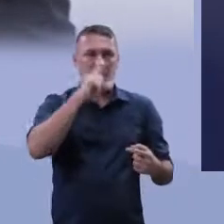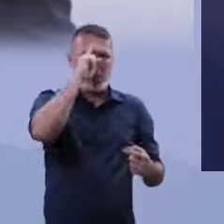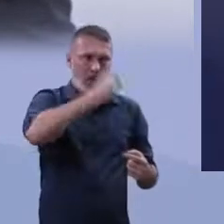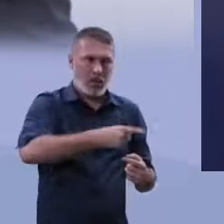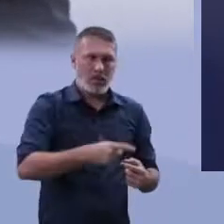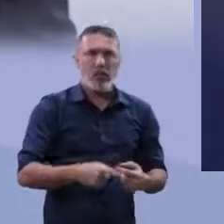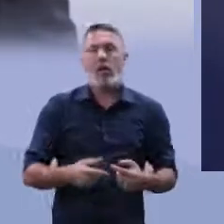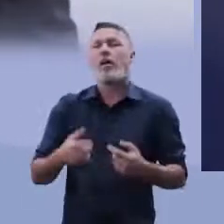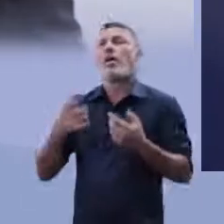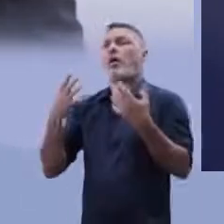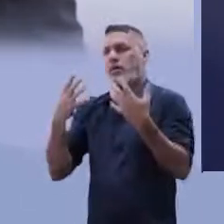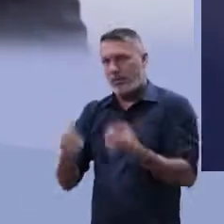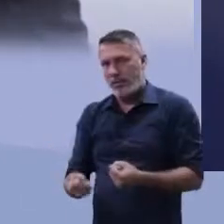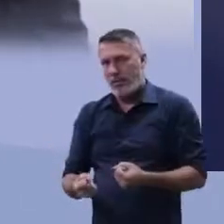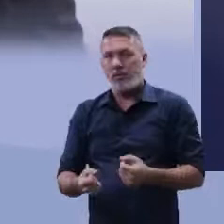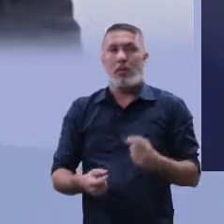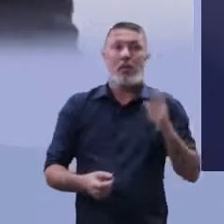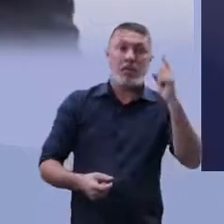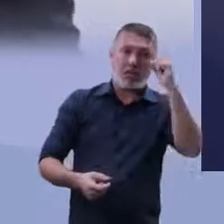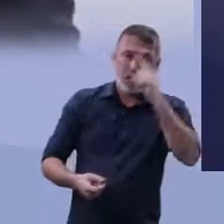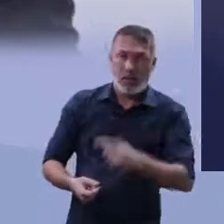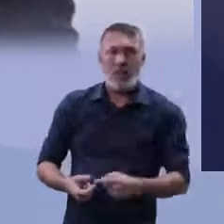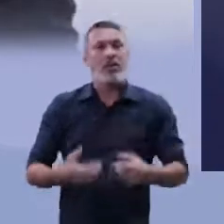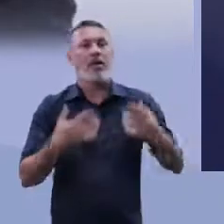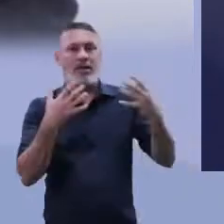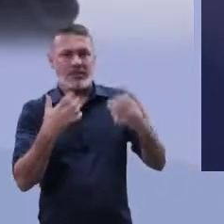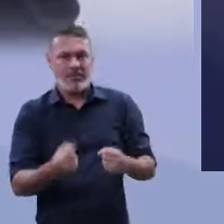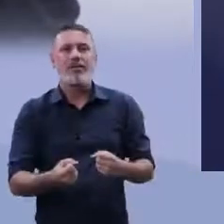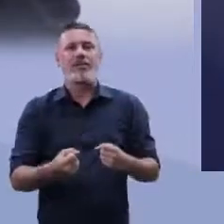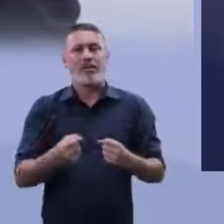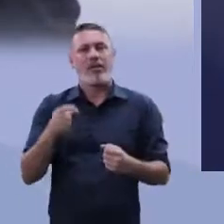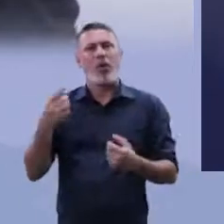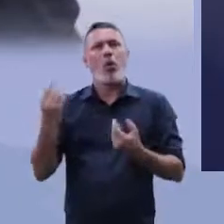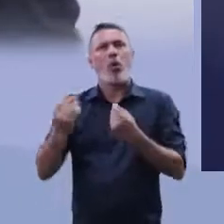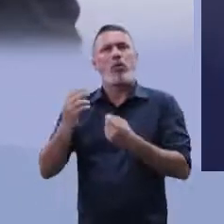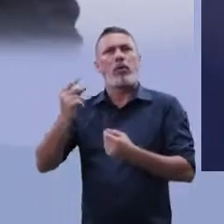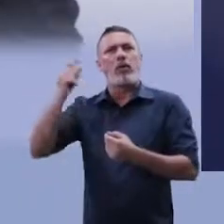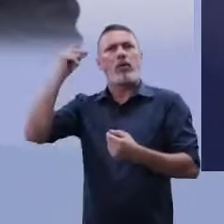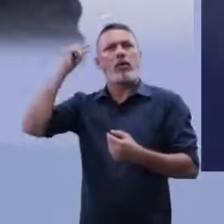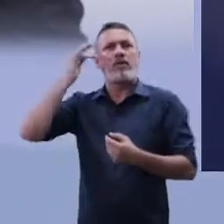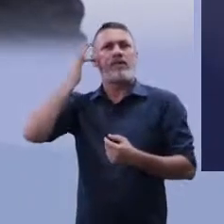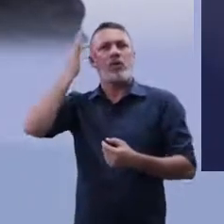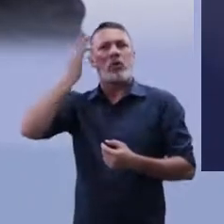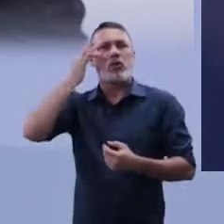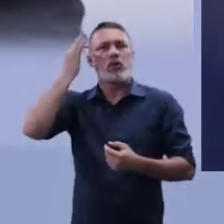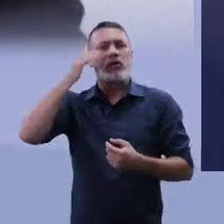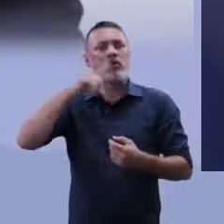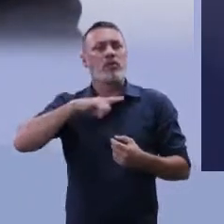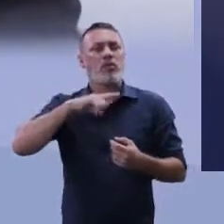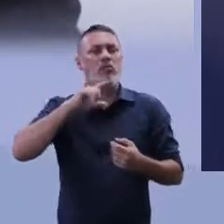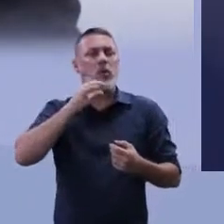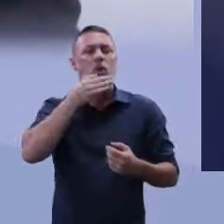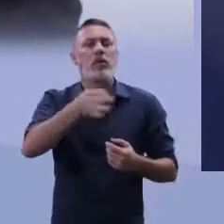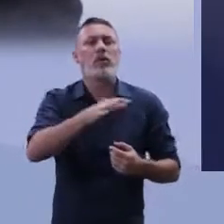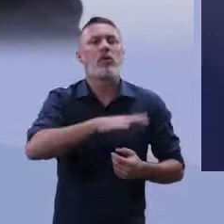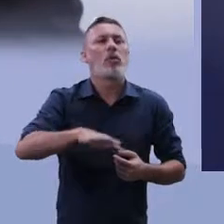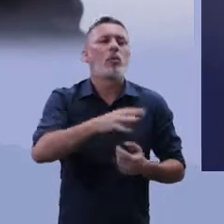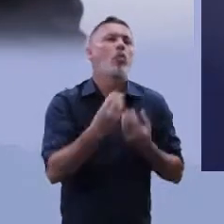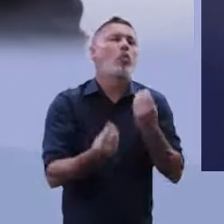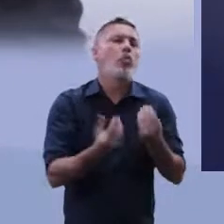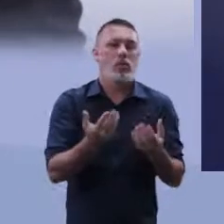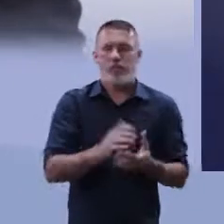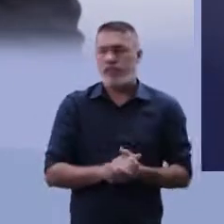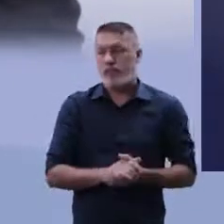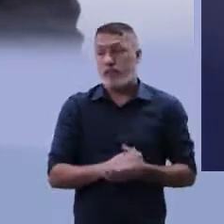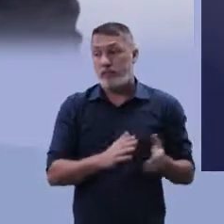manda e sobre quem o poder é exercido. E a gente vai analisar então como que os grandes pensadores entendiam isso. Também analisa temas a